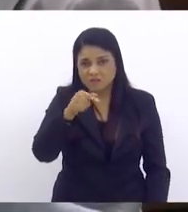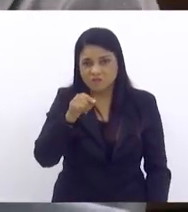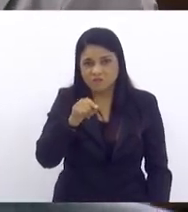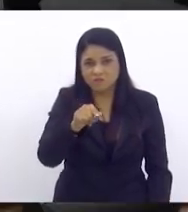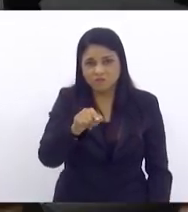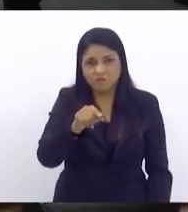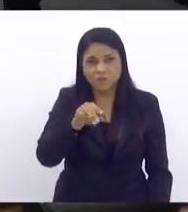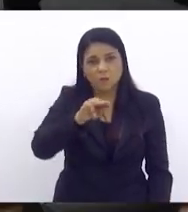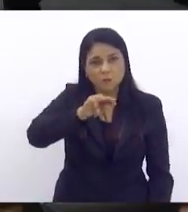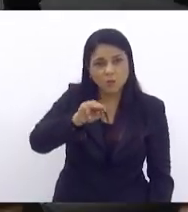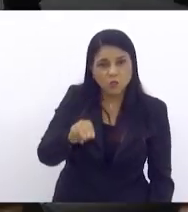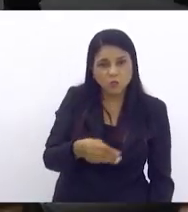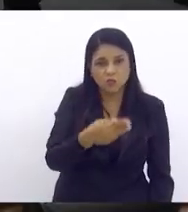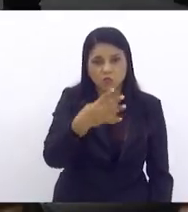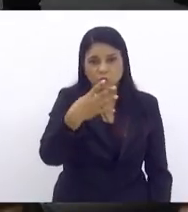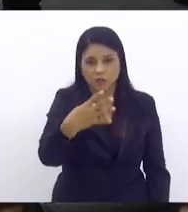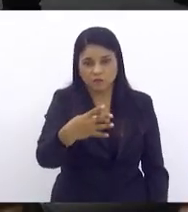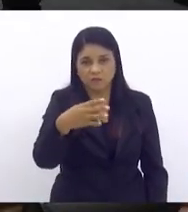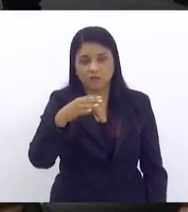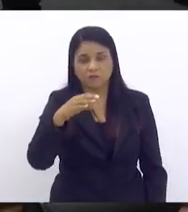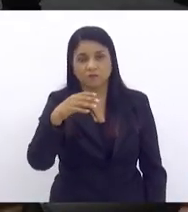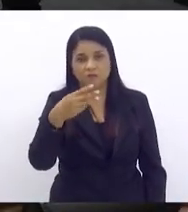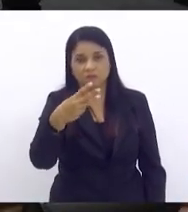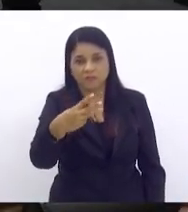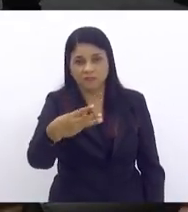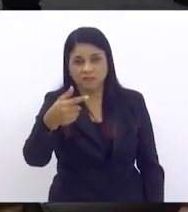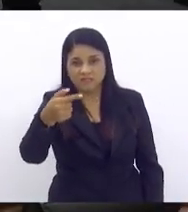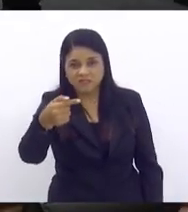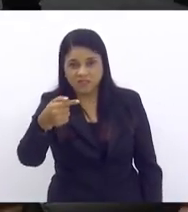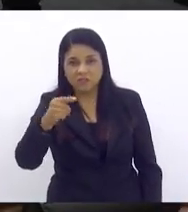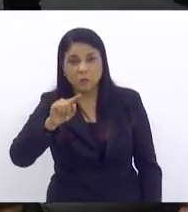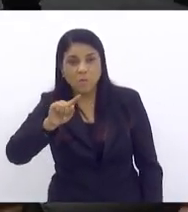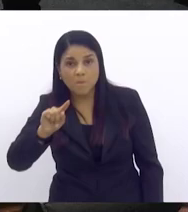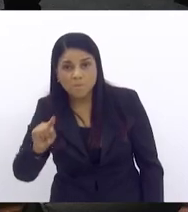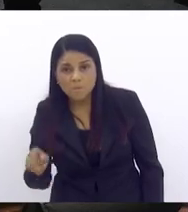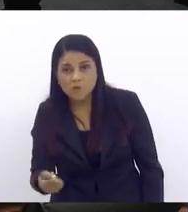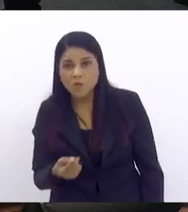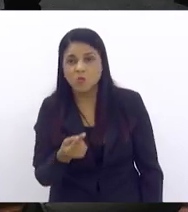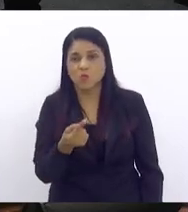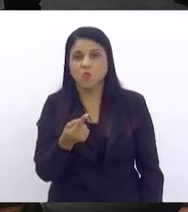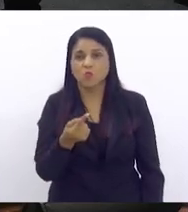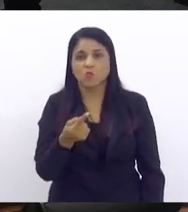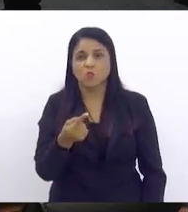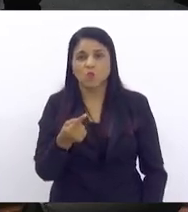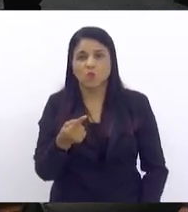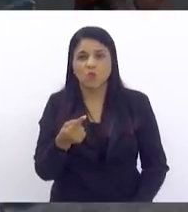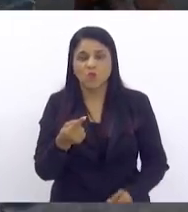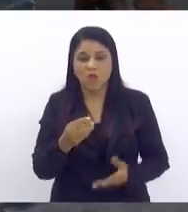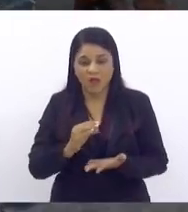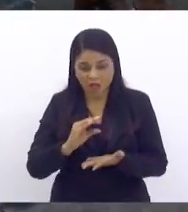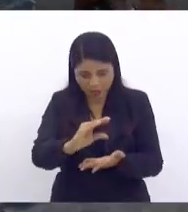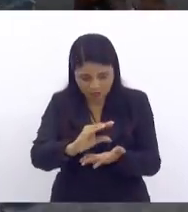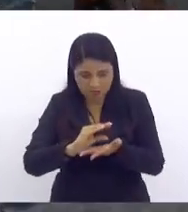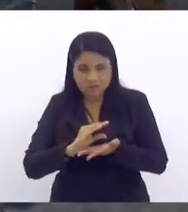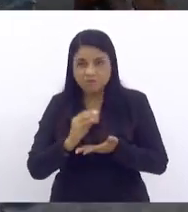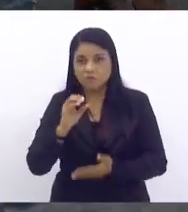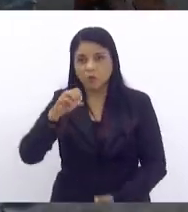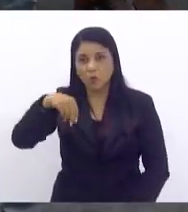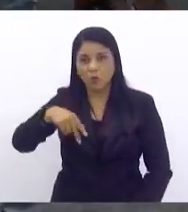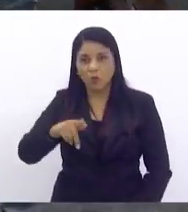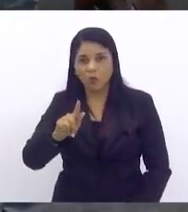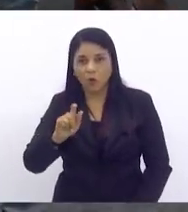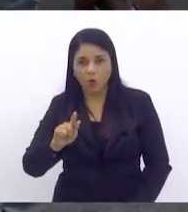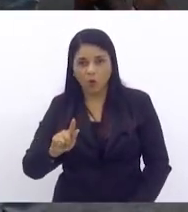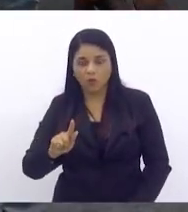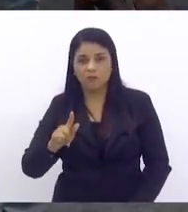R$ 7.437.000,00 que essa ONG recebeu para desenvolver um trabalho na Maré, recebeu de uma ação do senhor